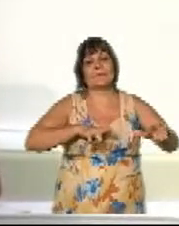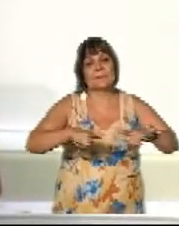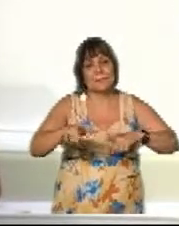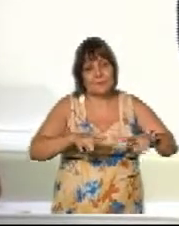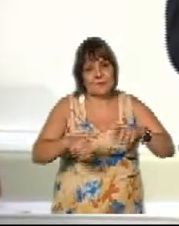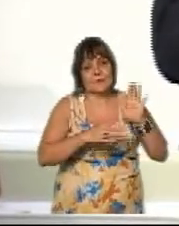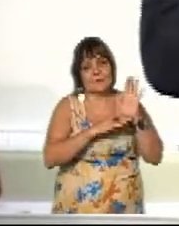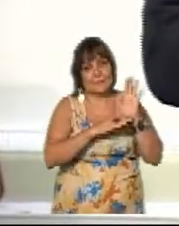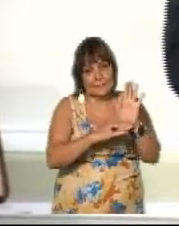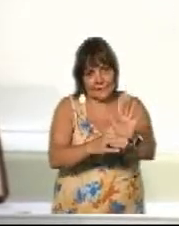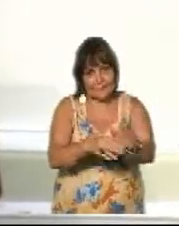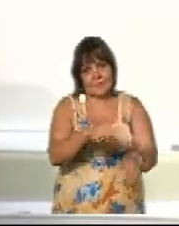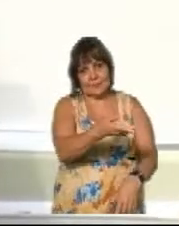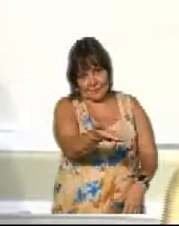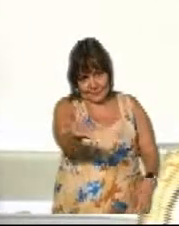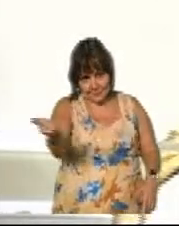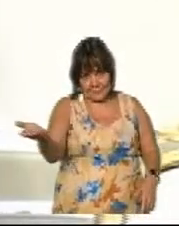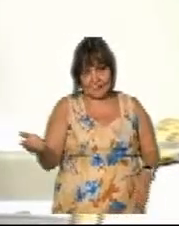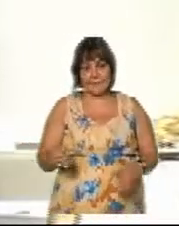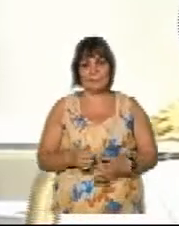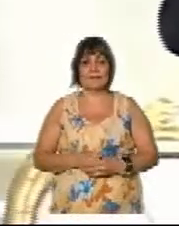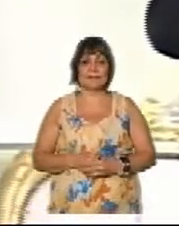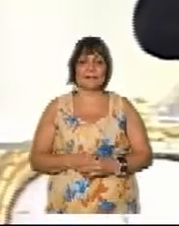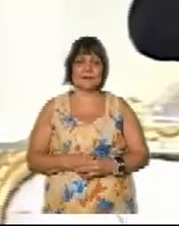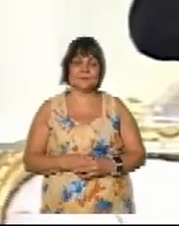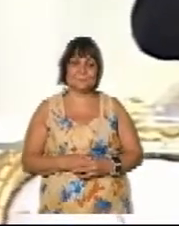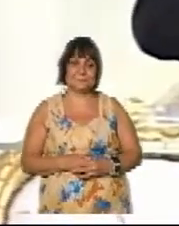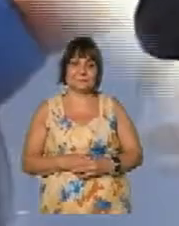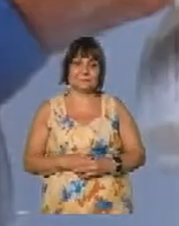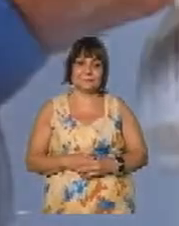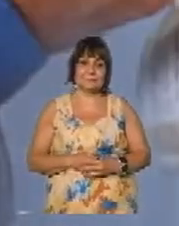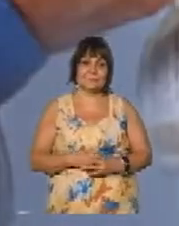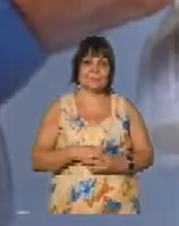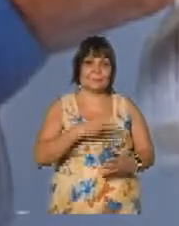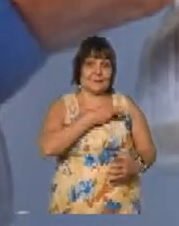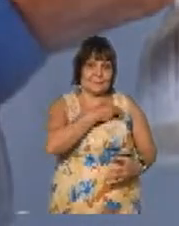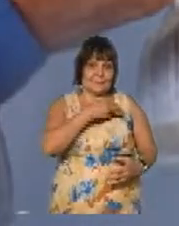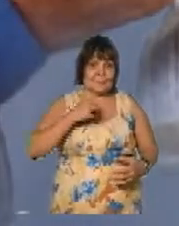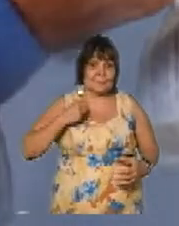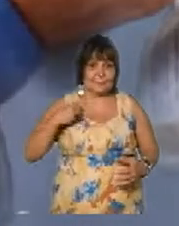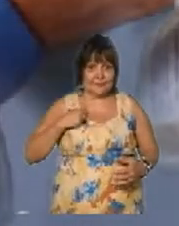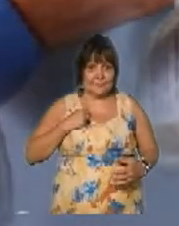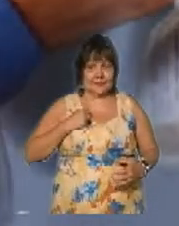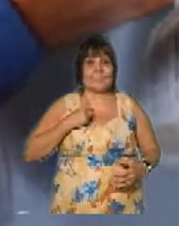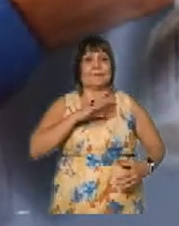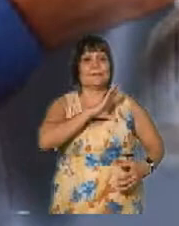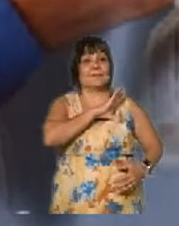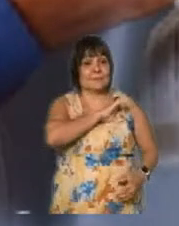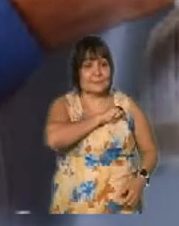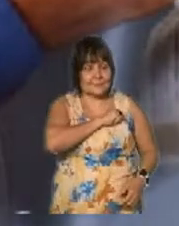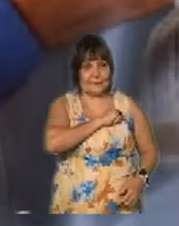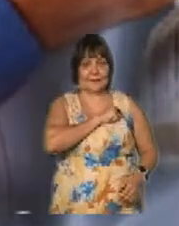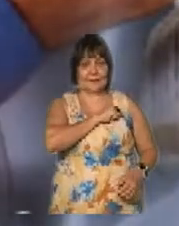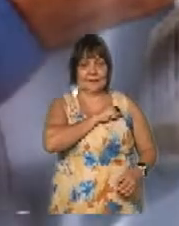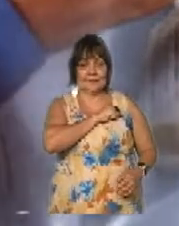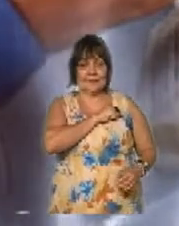servir. E eu vou ler outra vez este versículo, porque ele me encanta, porque ele diz que Jesus não veio para